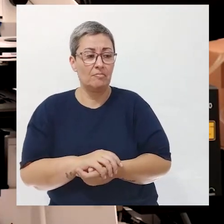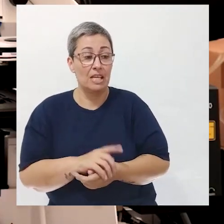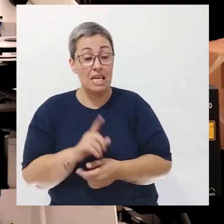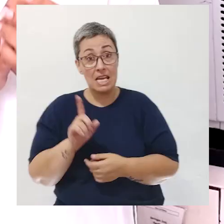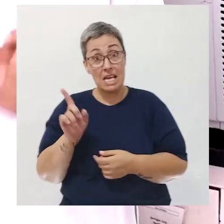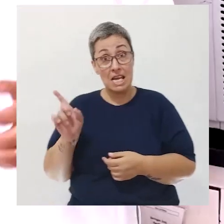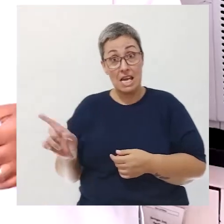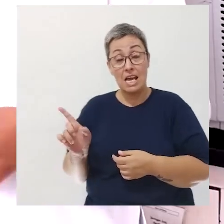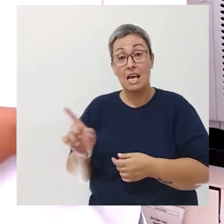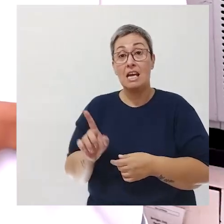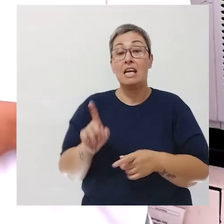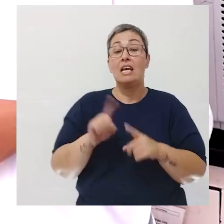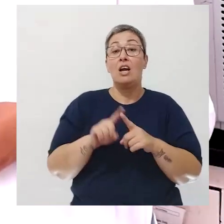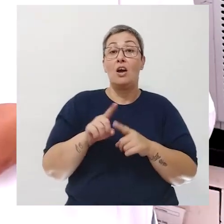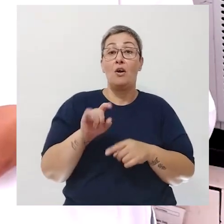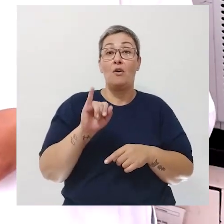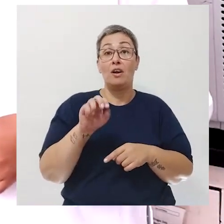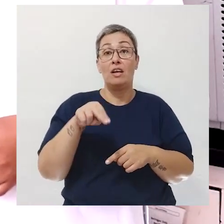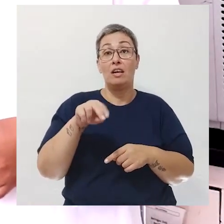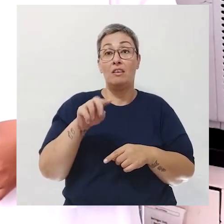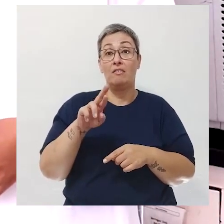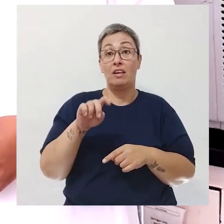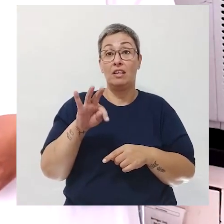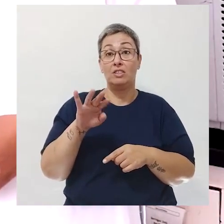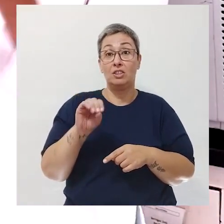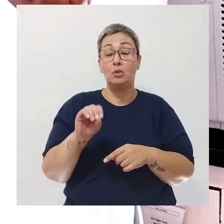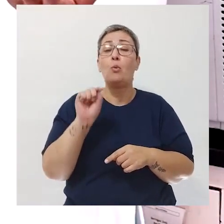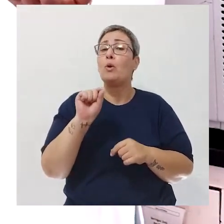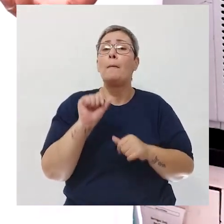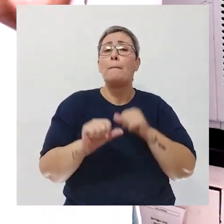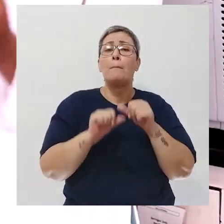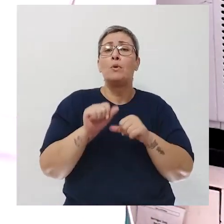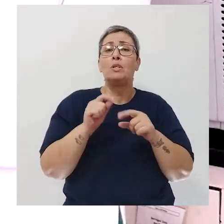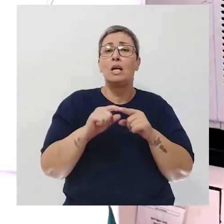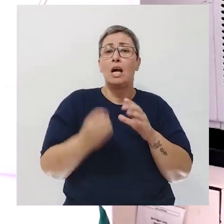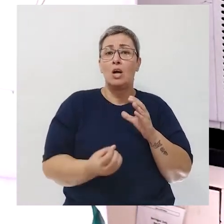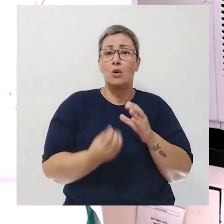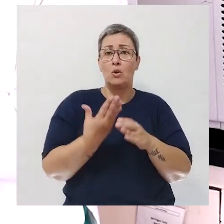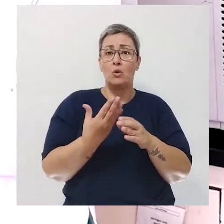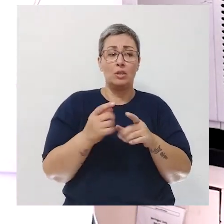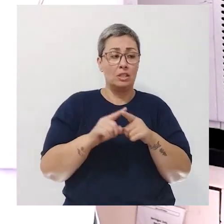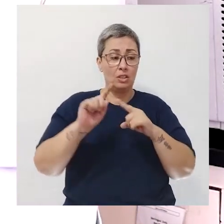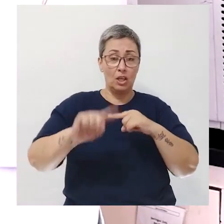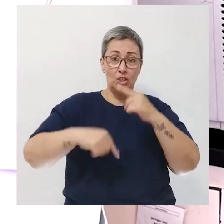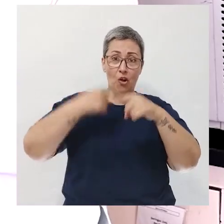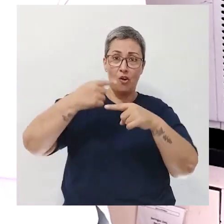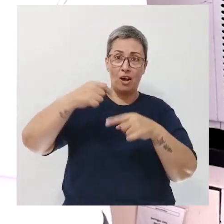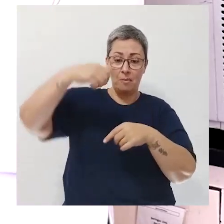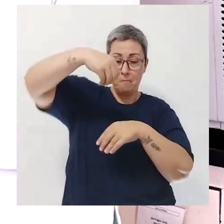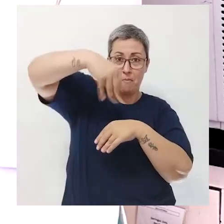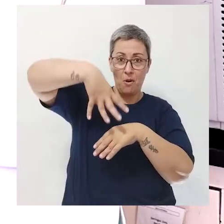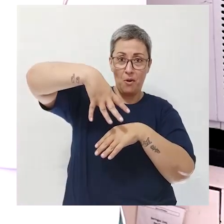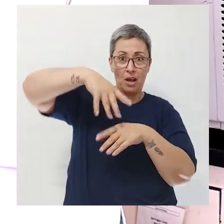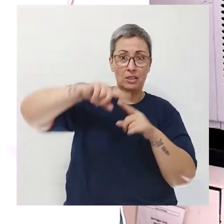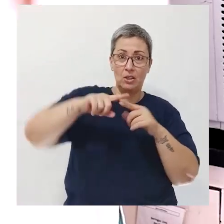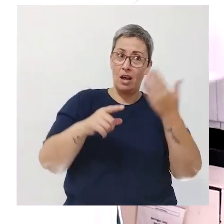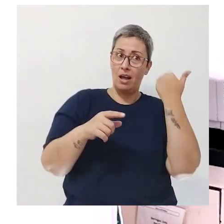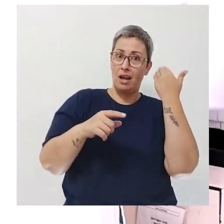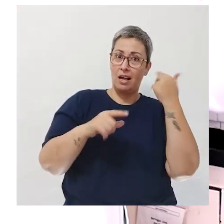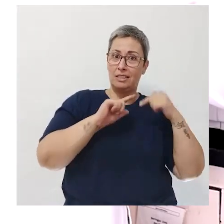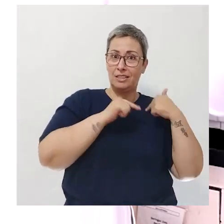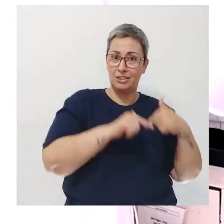legal. Já esse aqui é o microscópio invertido. O que muda, né, é que a parte da luz e o condensador está nessa parte superior.